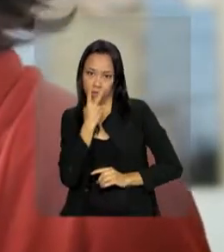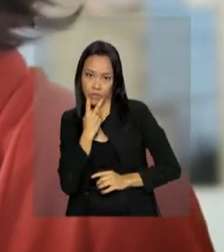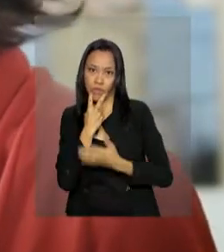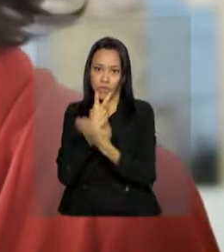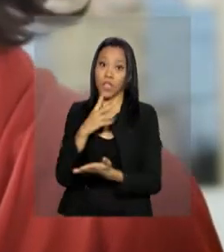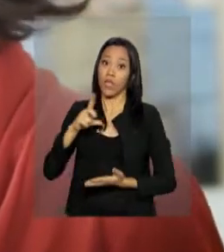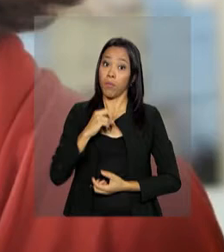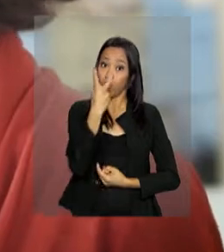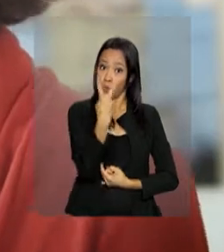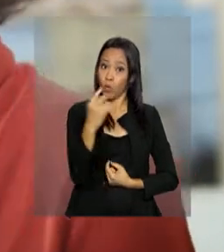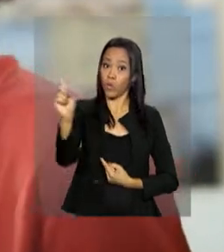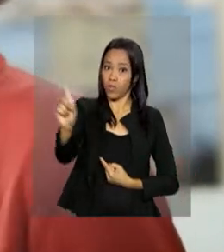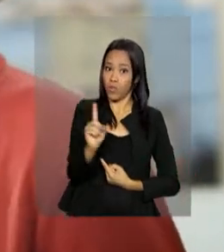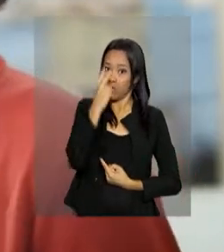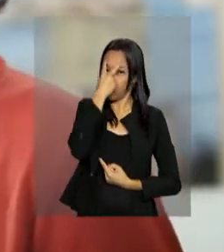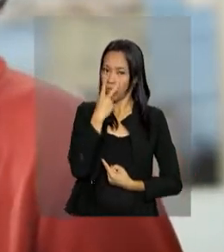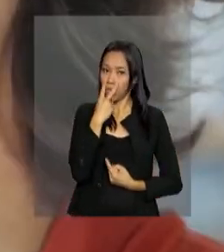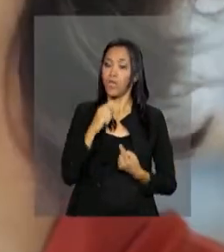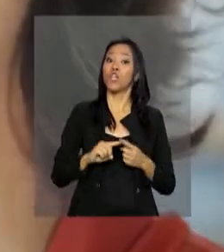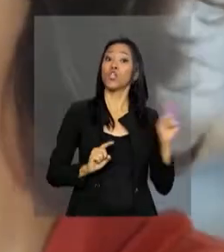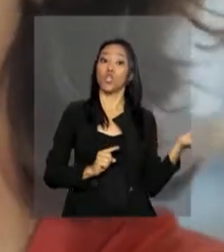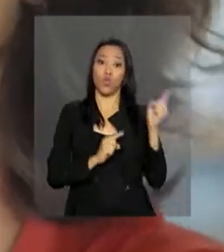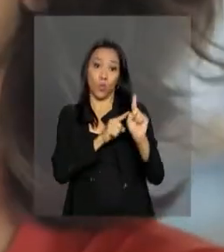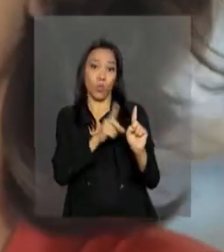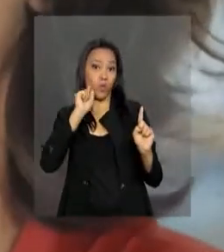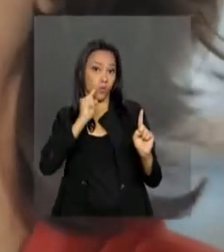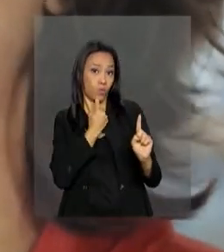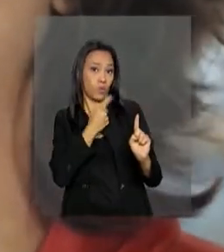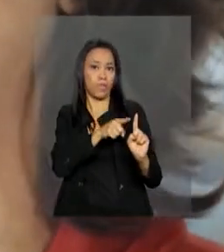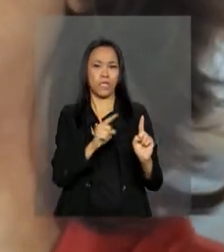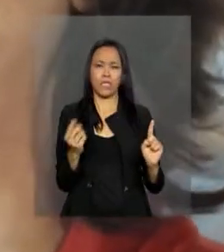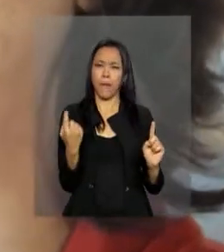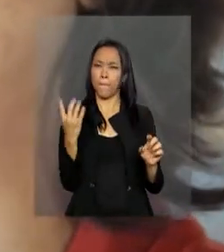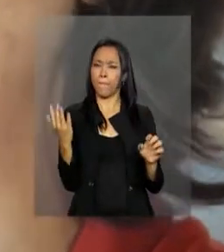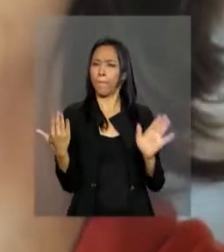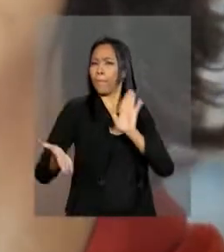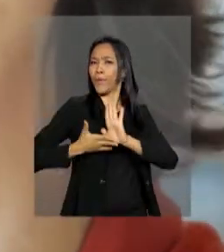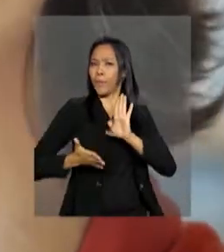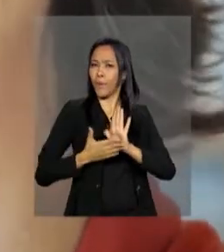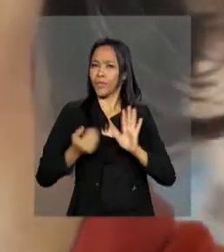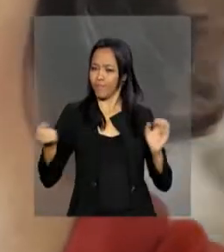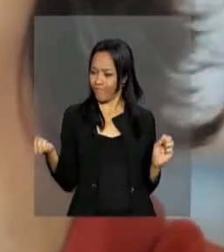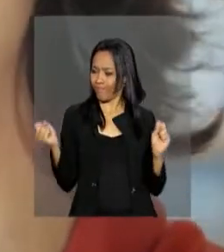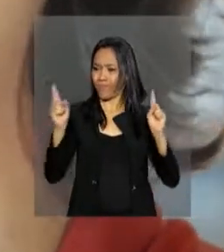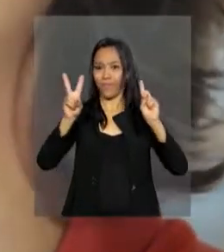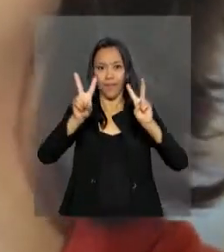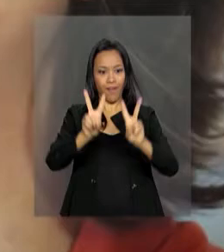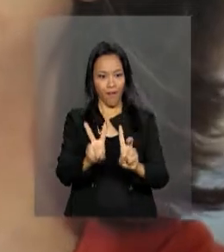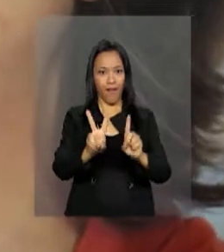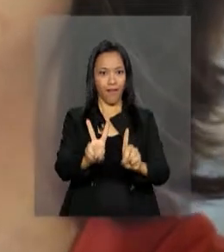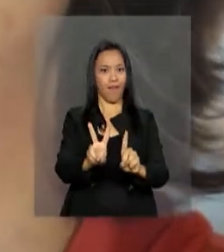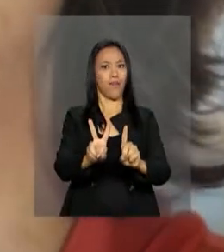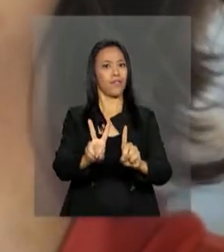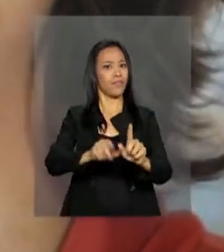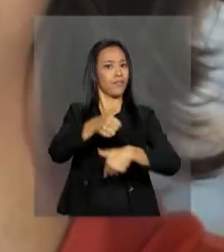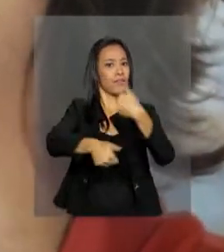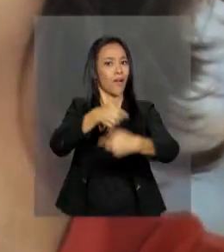monitores com deficiência visual e uma monitora surda. E essa proposta de trazer essas pessoas para trabalhar com a gente